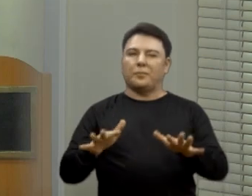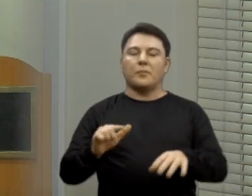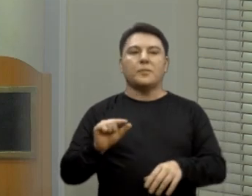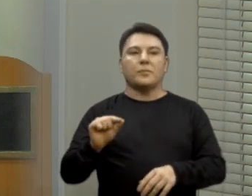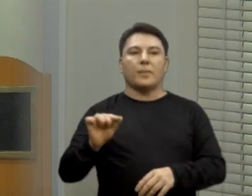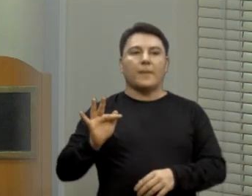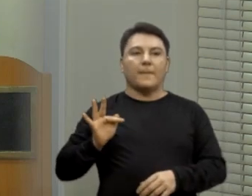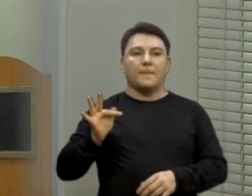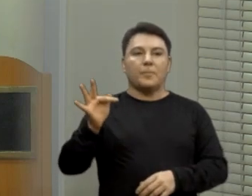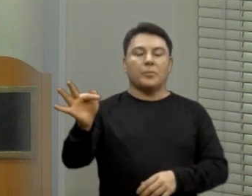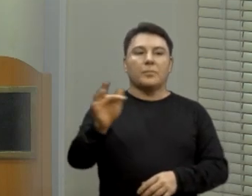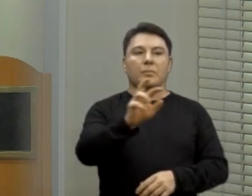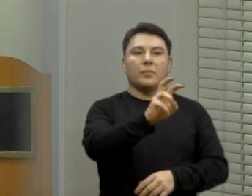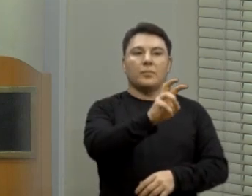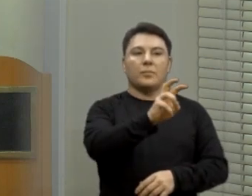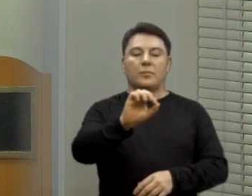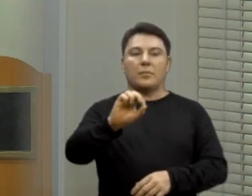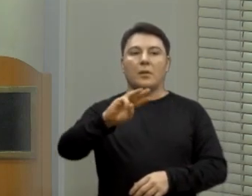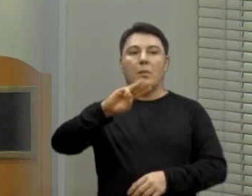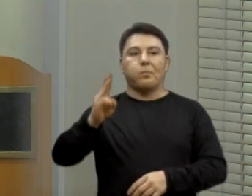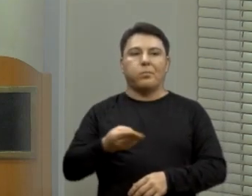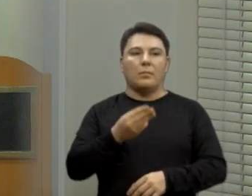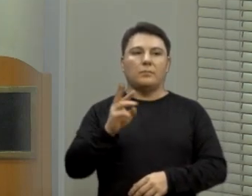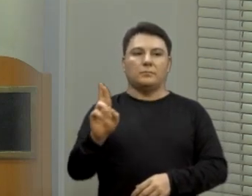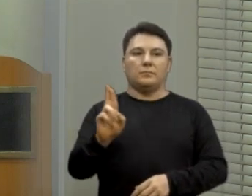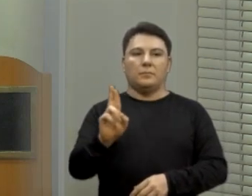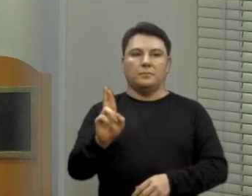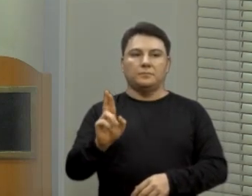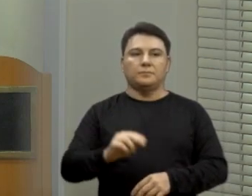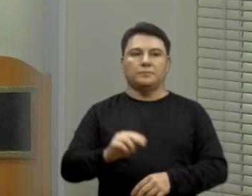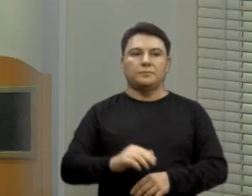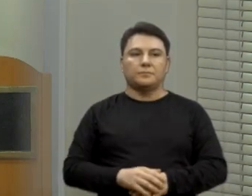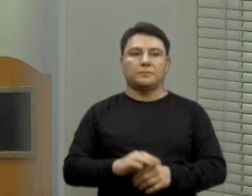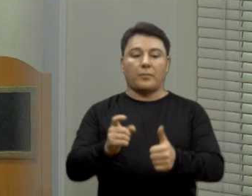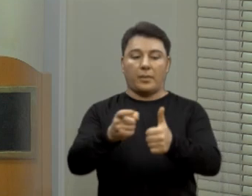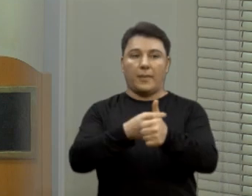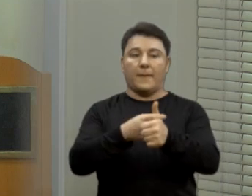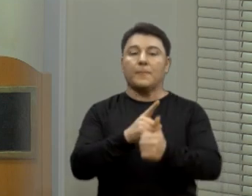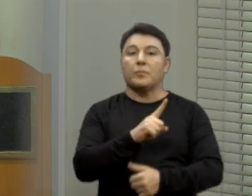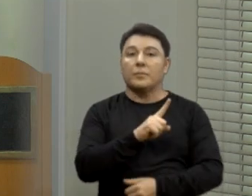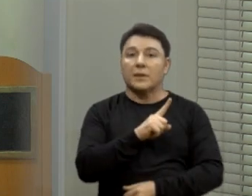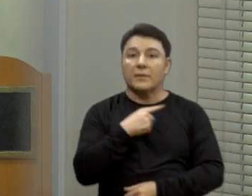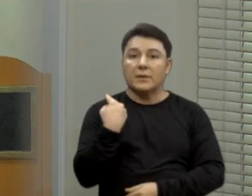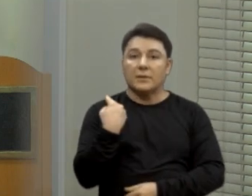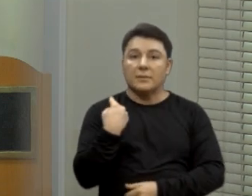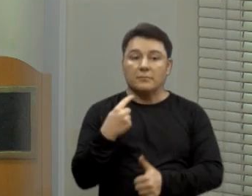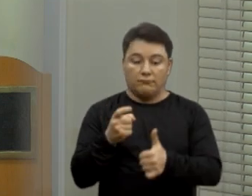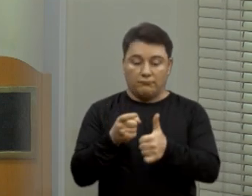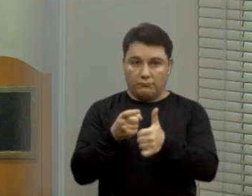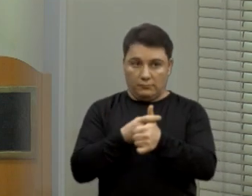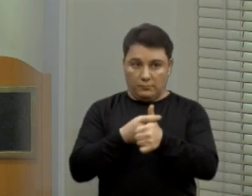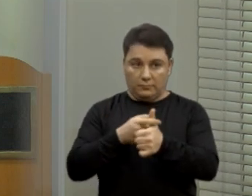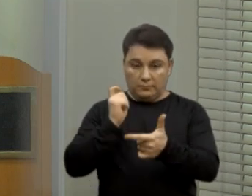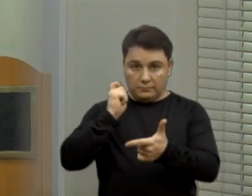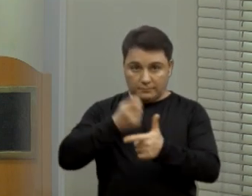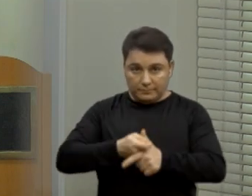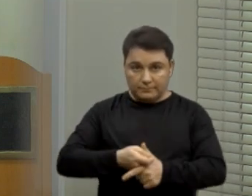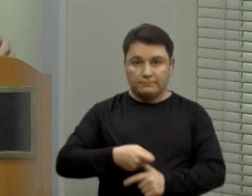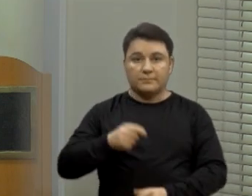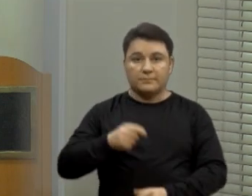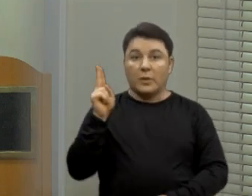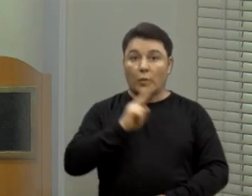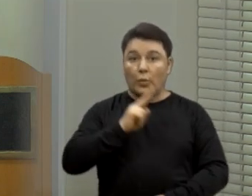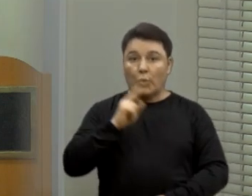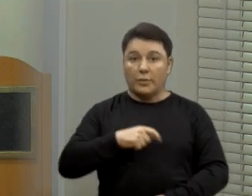longo prazo, de 500 milhões de reais, dívida vencida. Dívida vencida é aquela que precisa ser paga